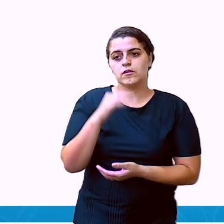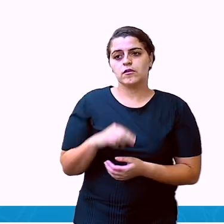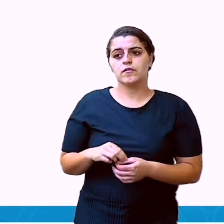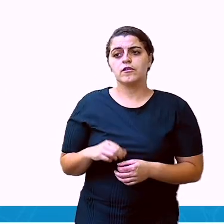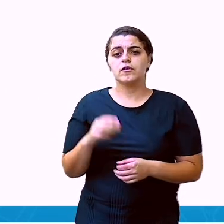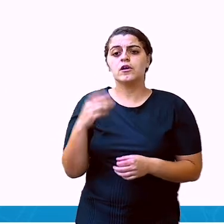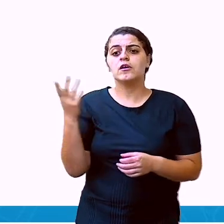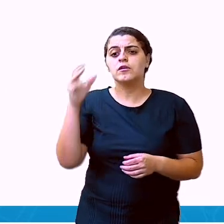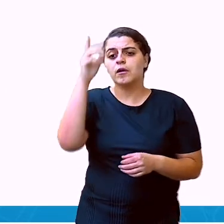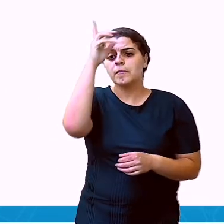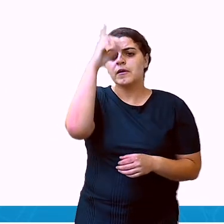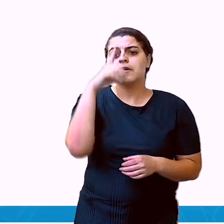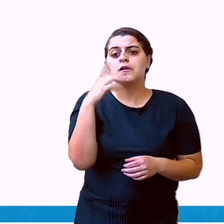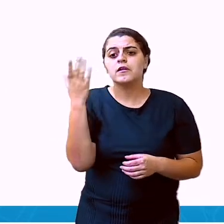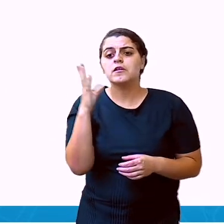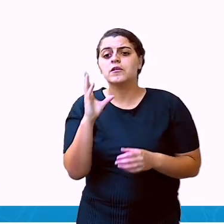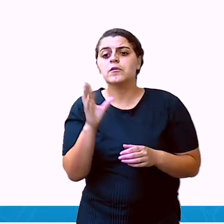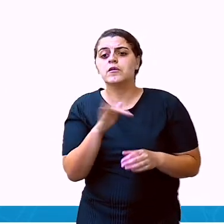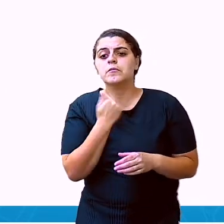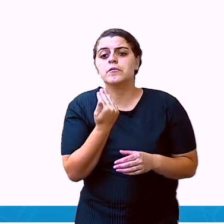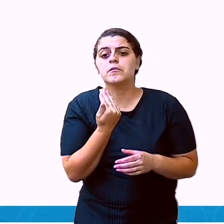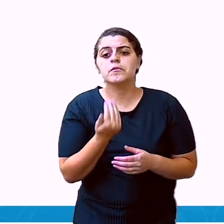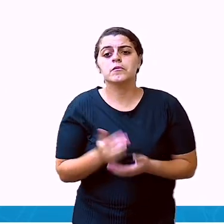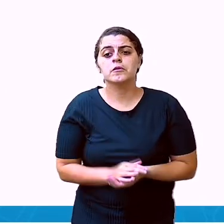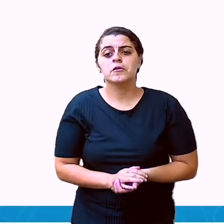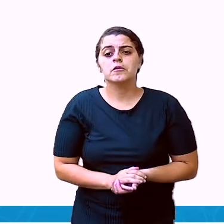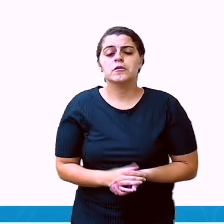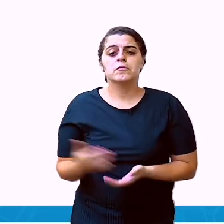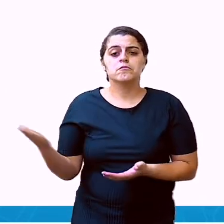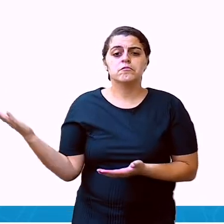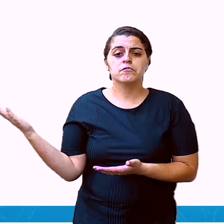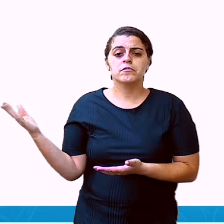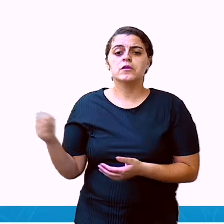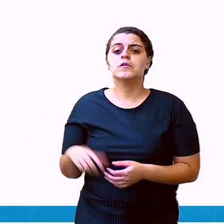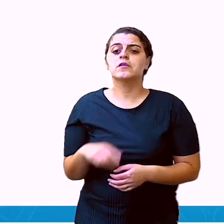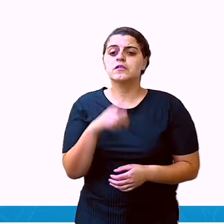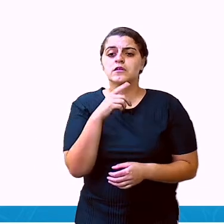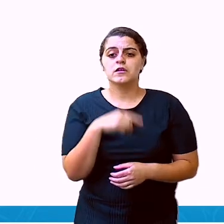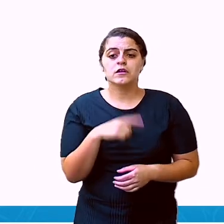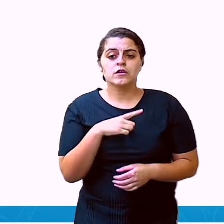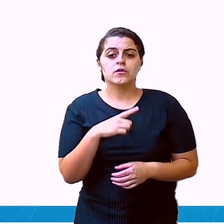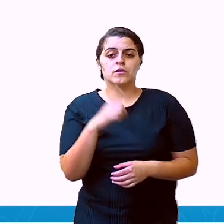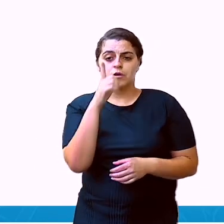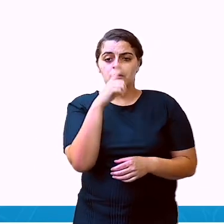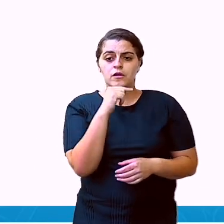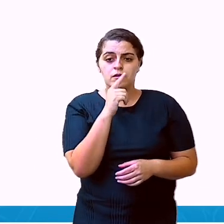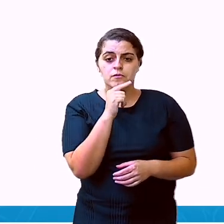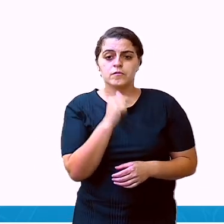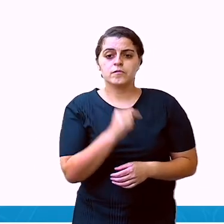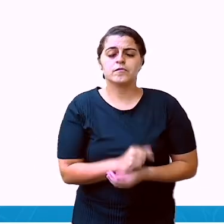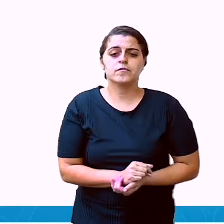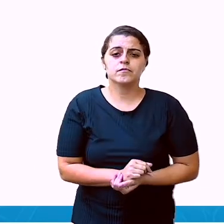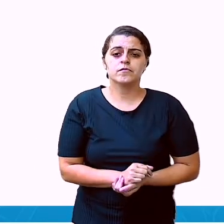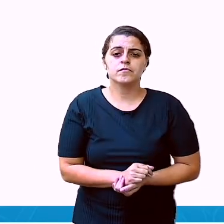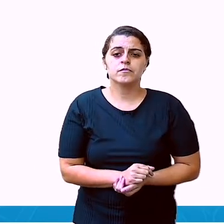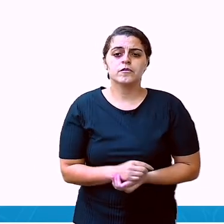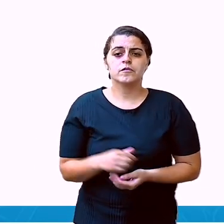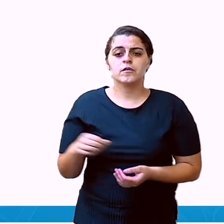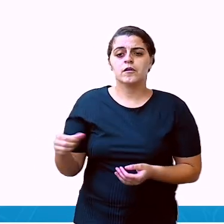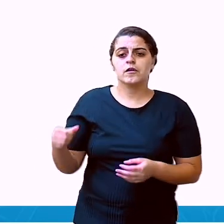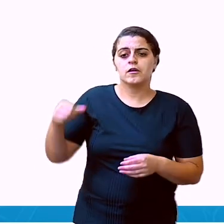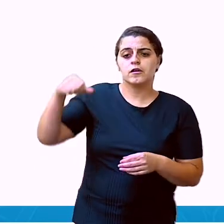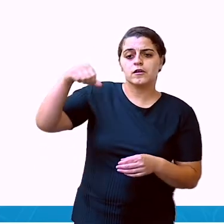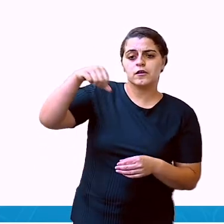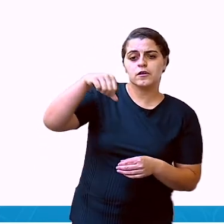a amarelar e secar, mesmo tendo regado, mesmo